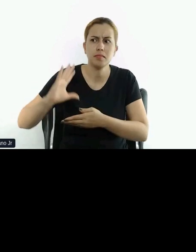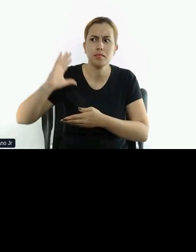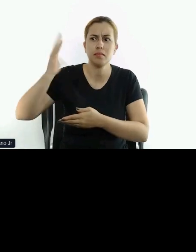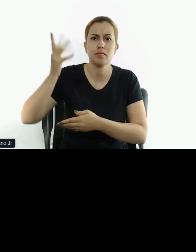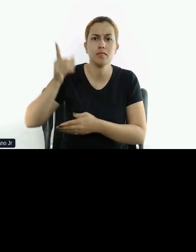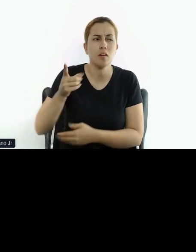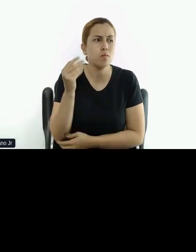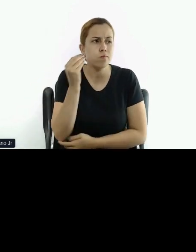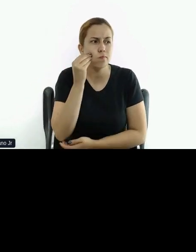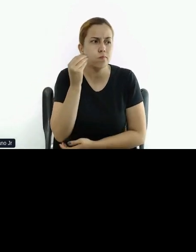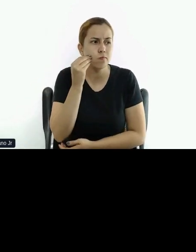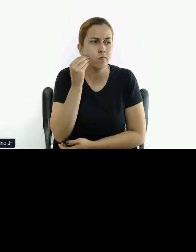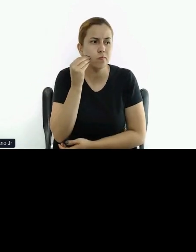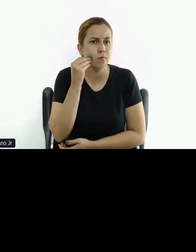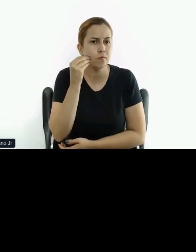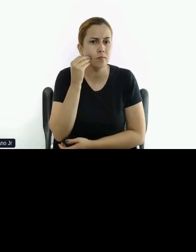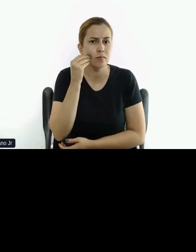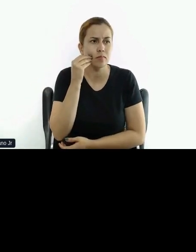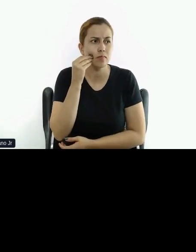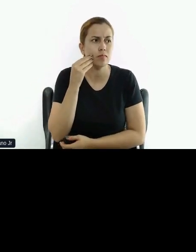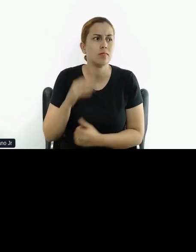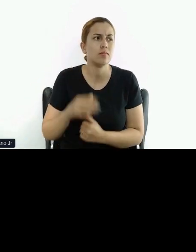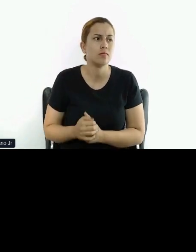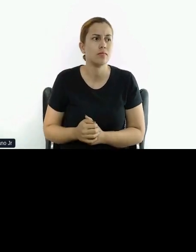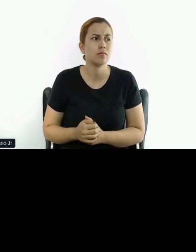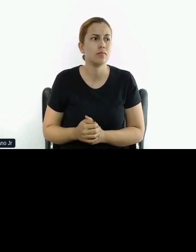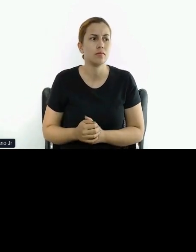gostou da possibilidade